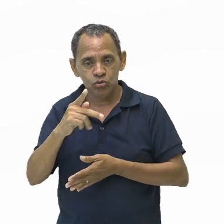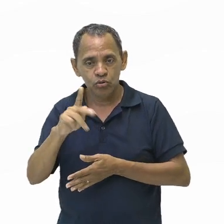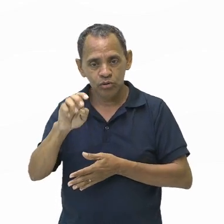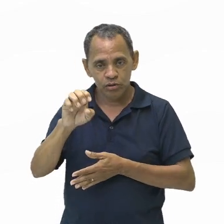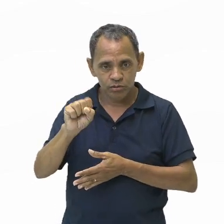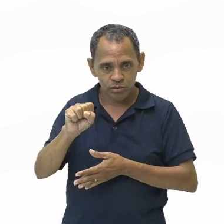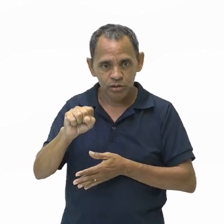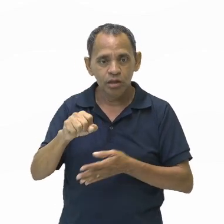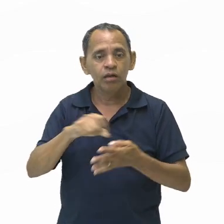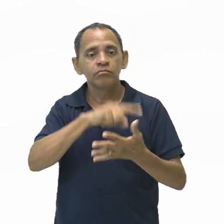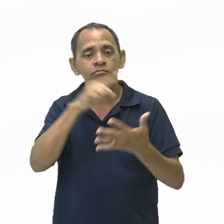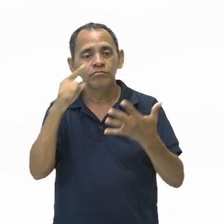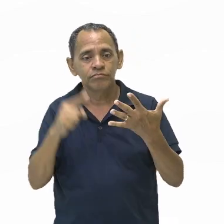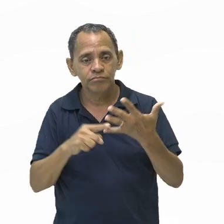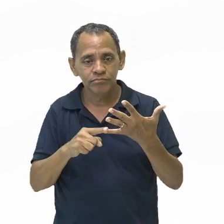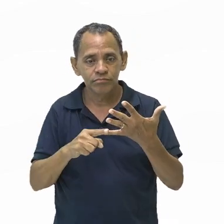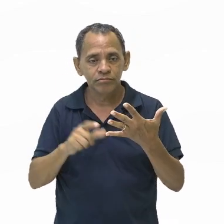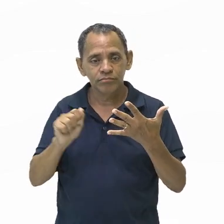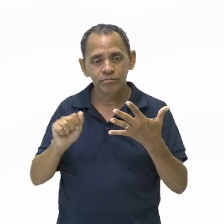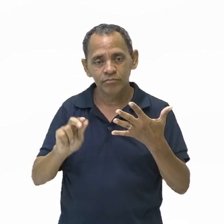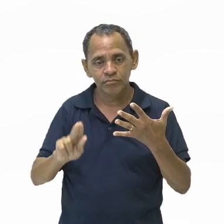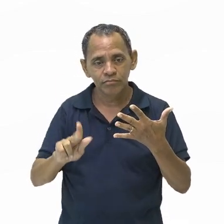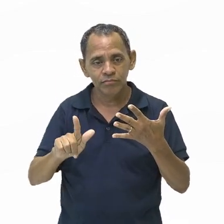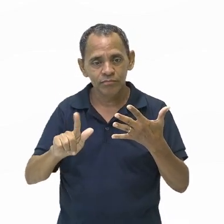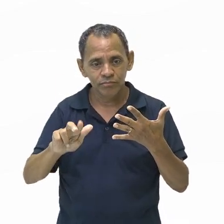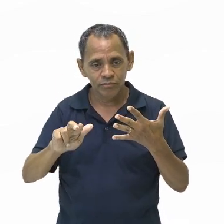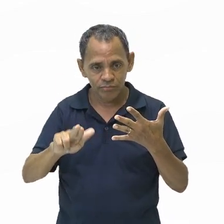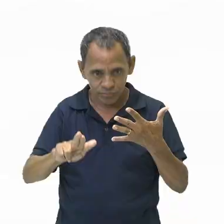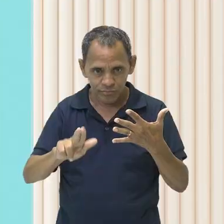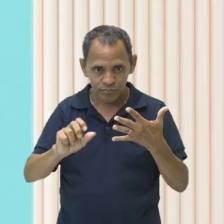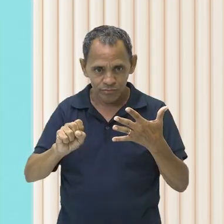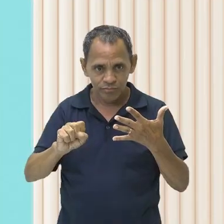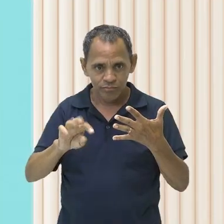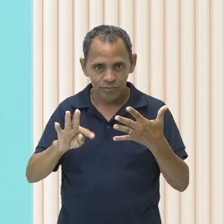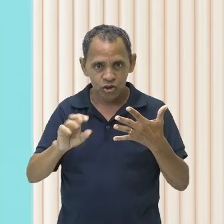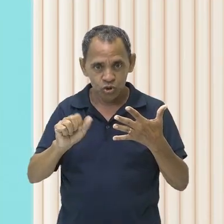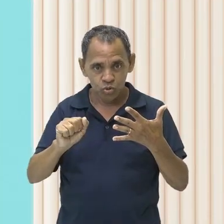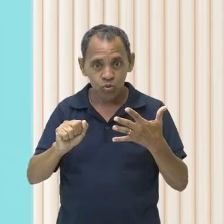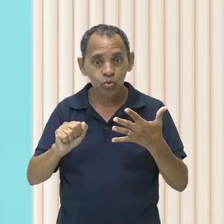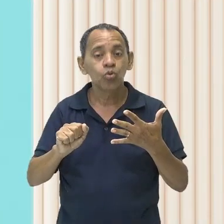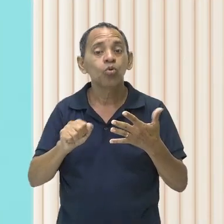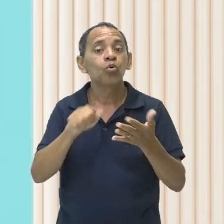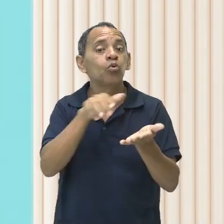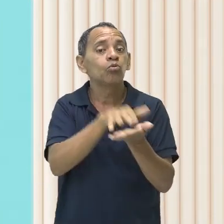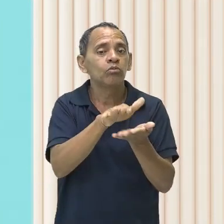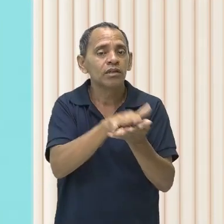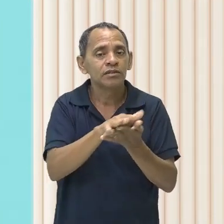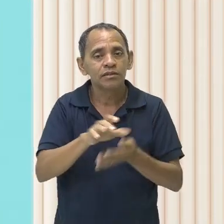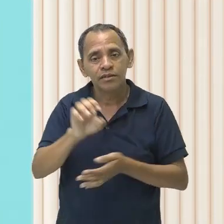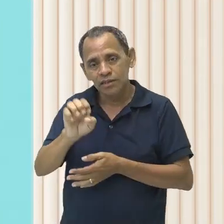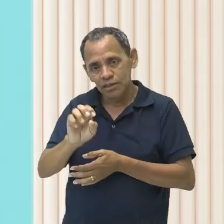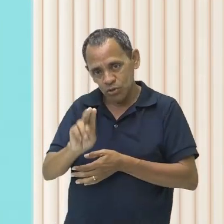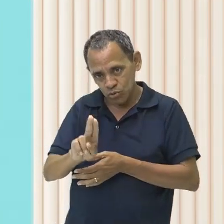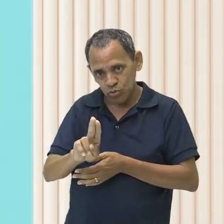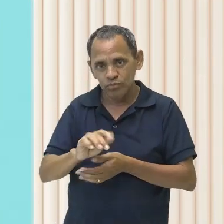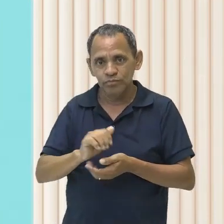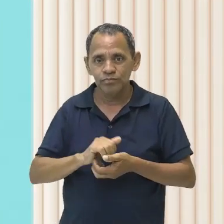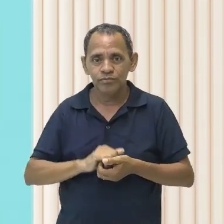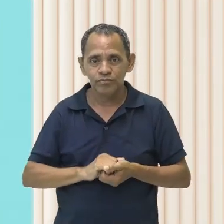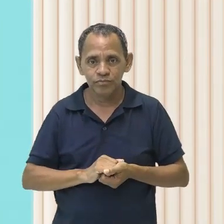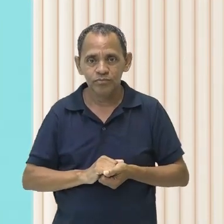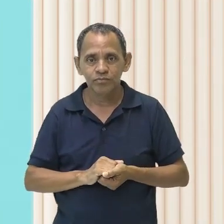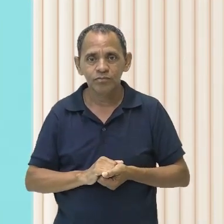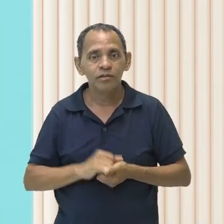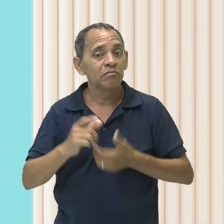Augusto dos Anjos com a obra Eu, certo, gente? Então, vejo aí quantos autores pegaram